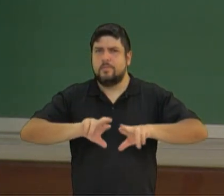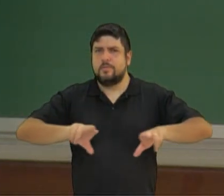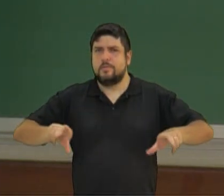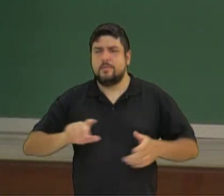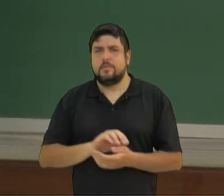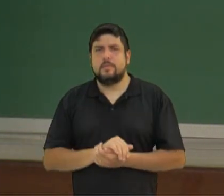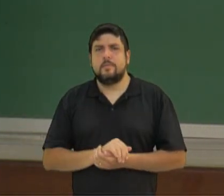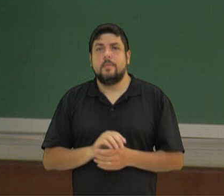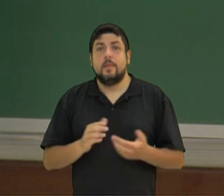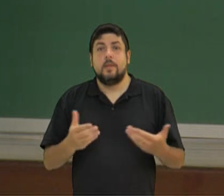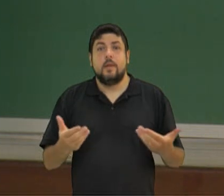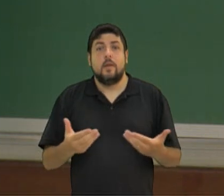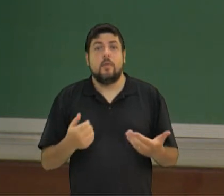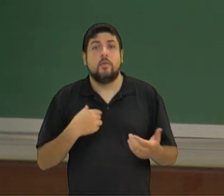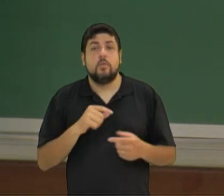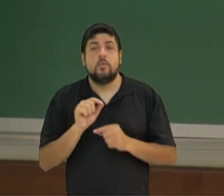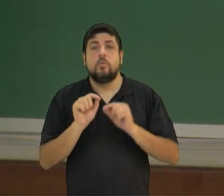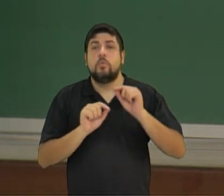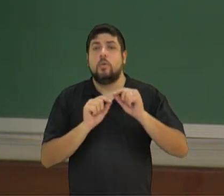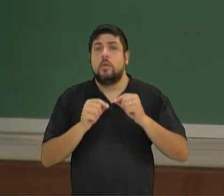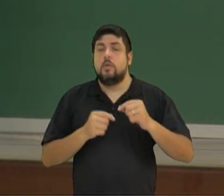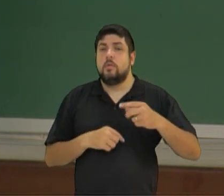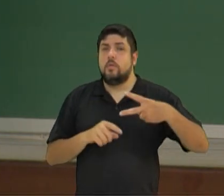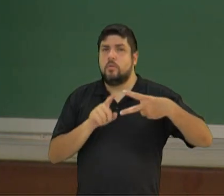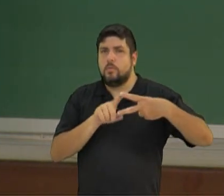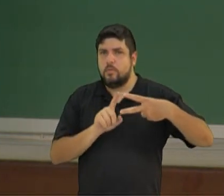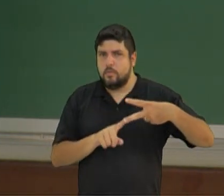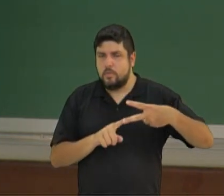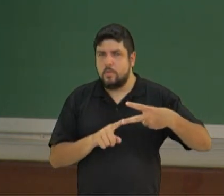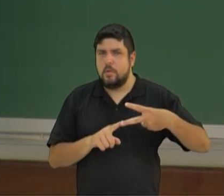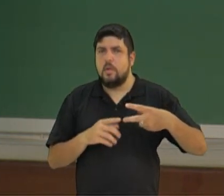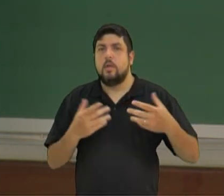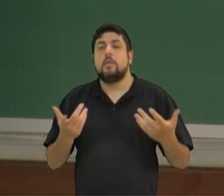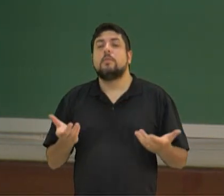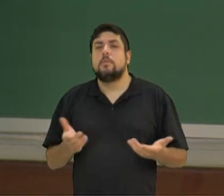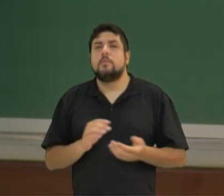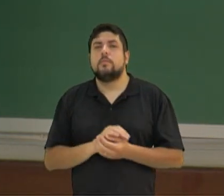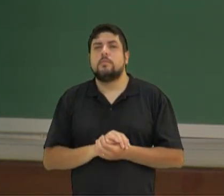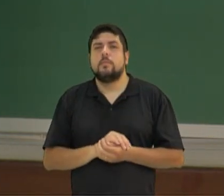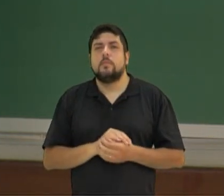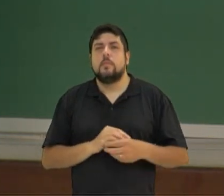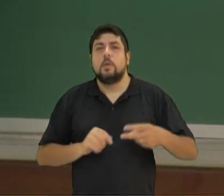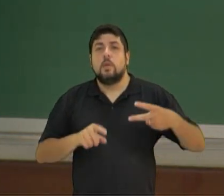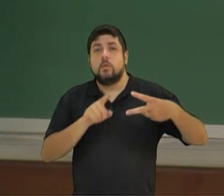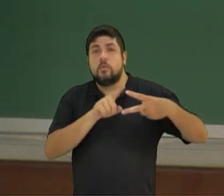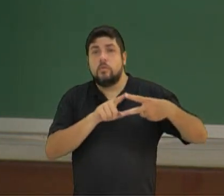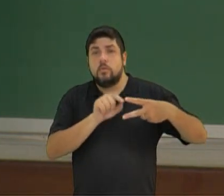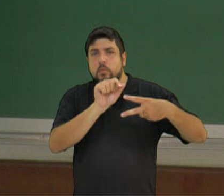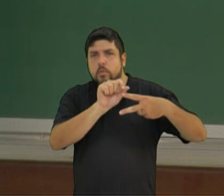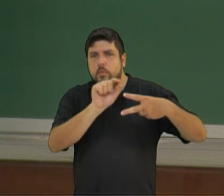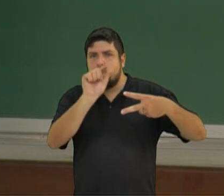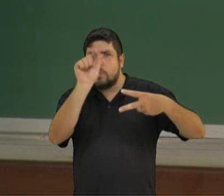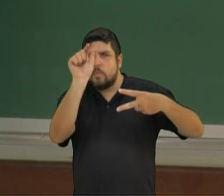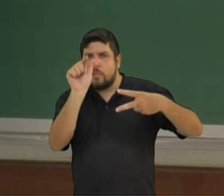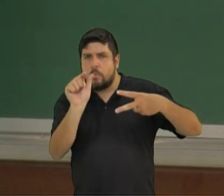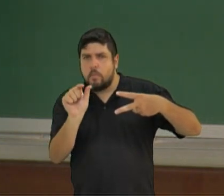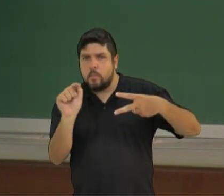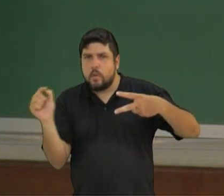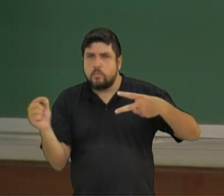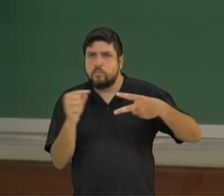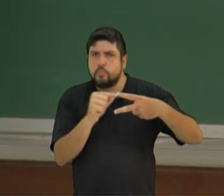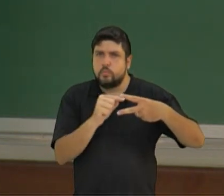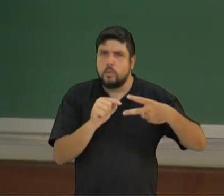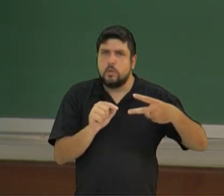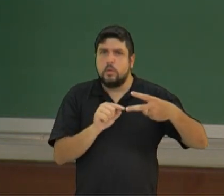caso, nós estamos trabalhando com dois. E nós estamos falando quem faz parte deles: os ossos com as